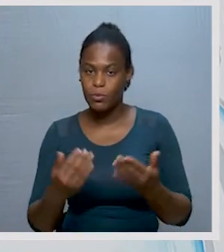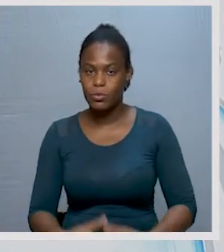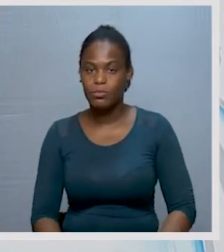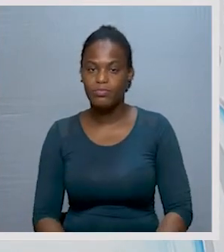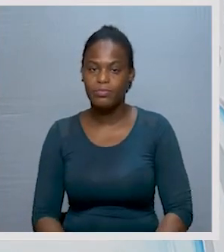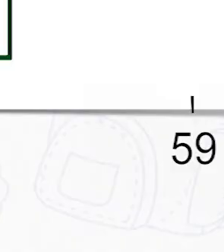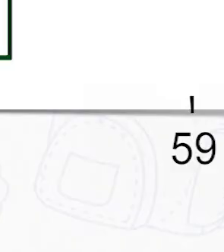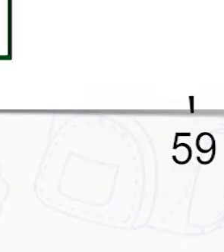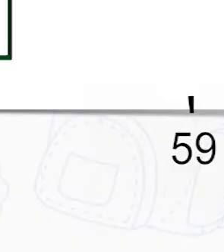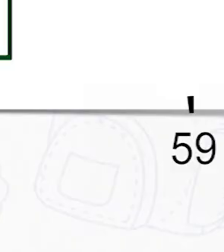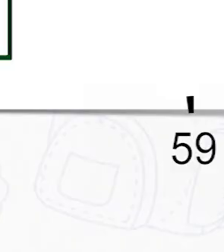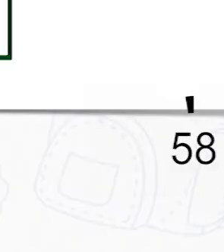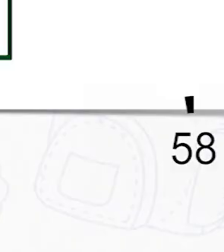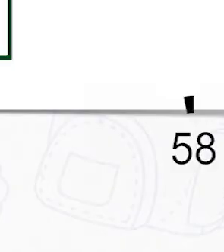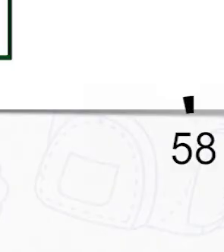isso?